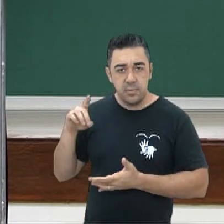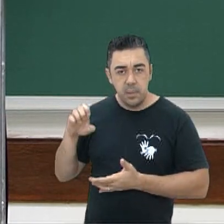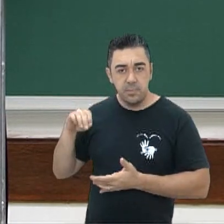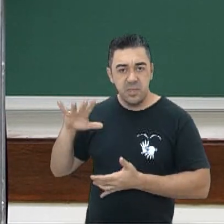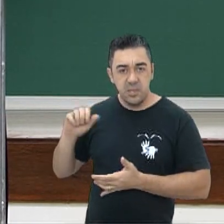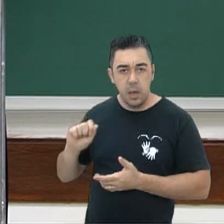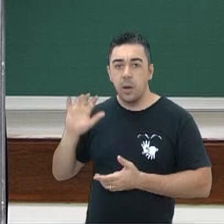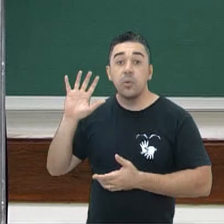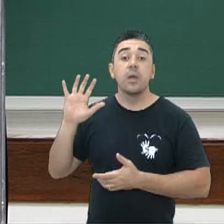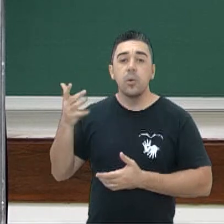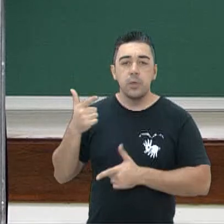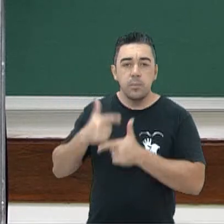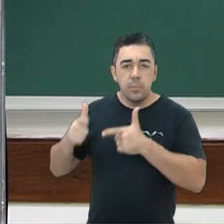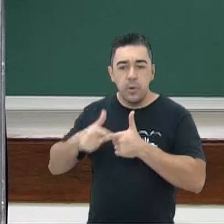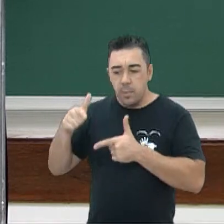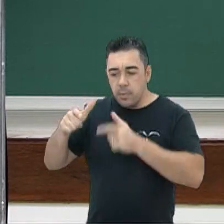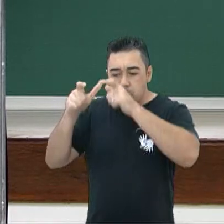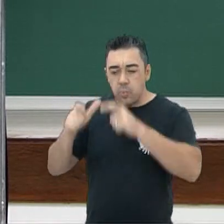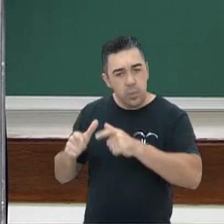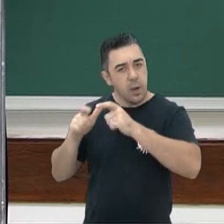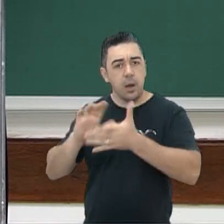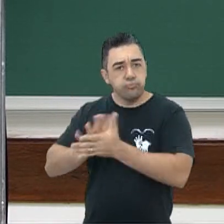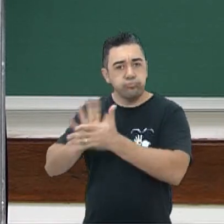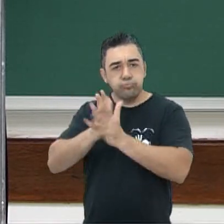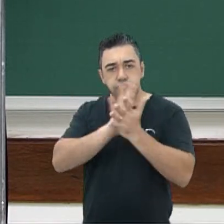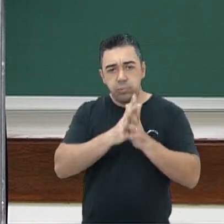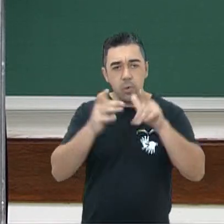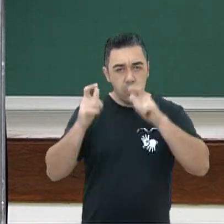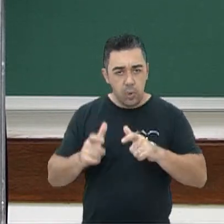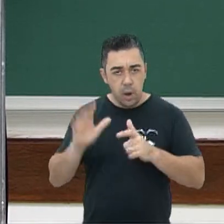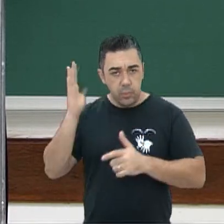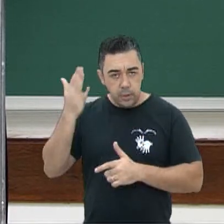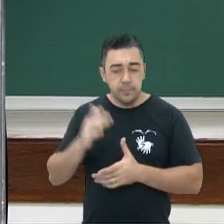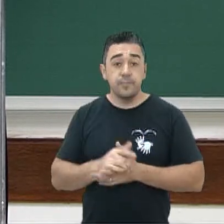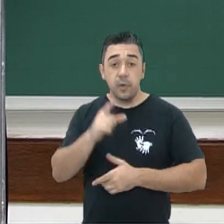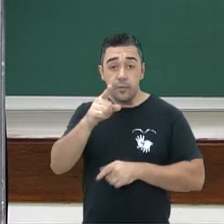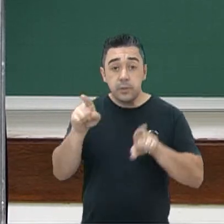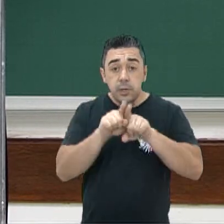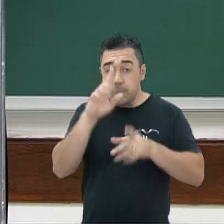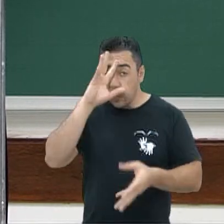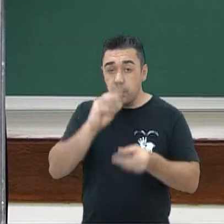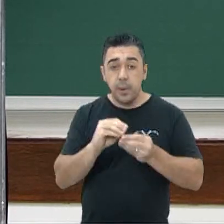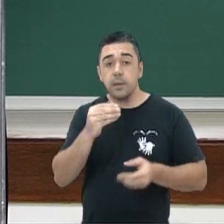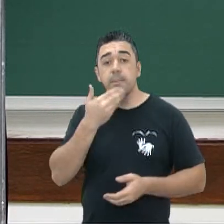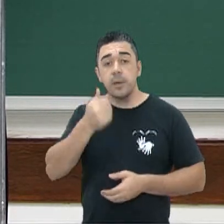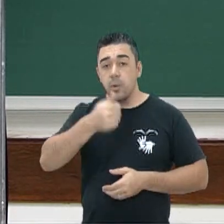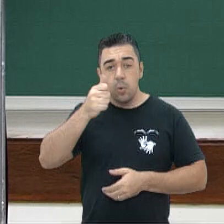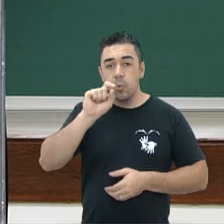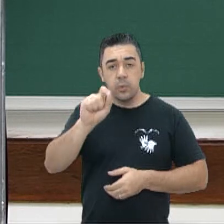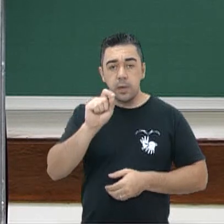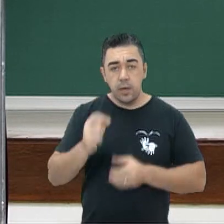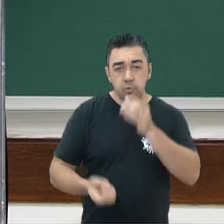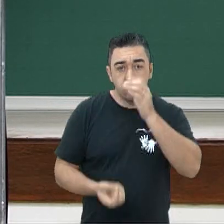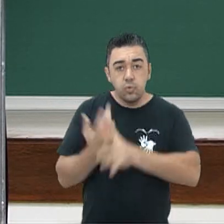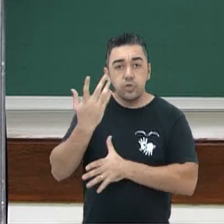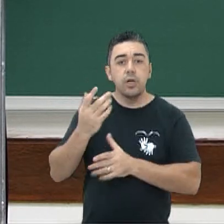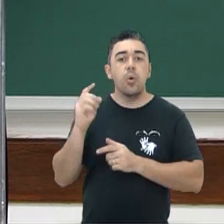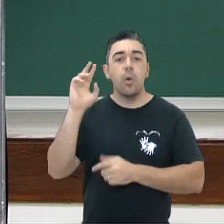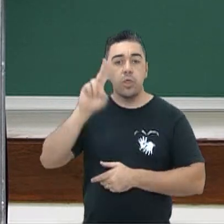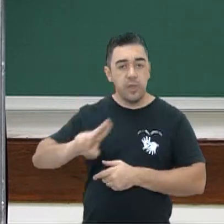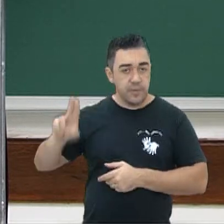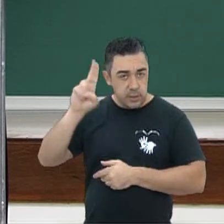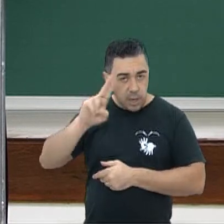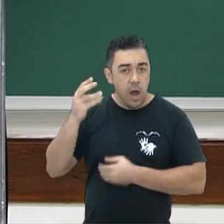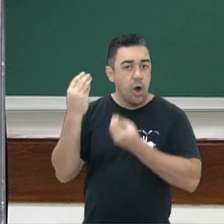de assolamento para a região ou para o espaço geográfico onde ela ocorre, que vocês entenderam um pouquinho melhor, né, o surgimento das